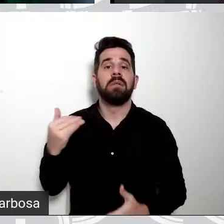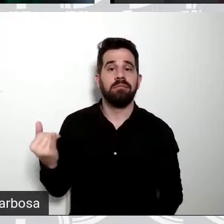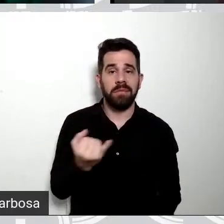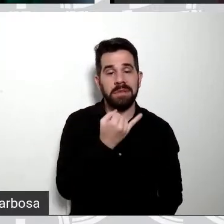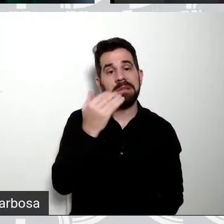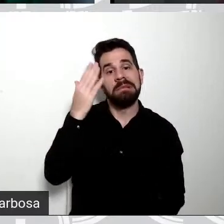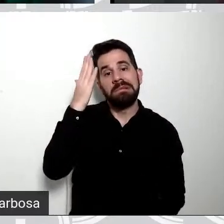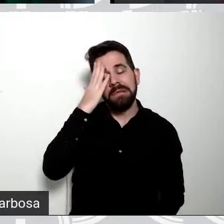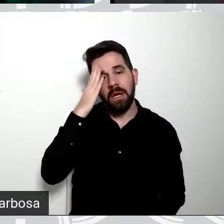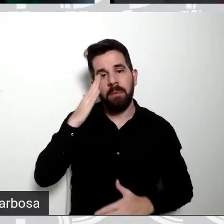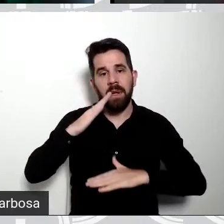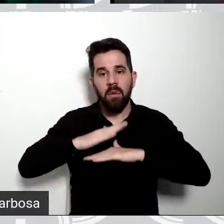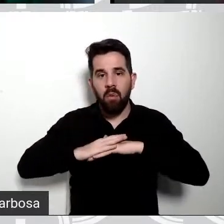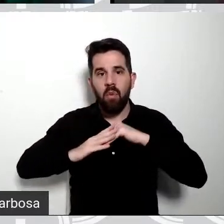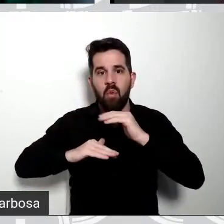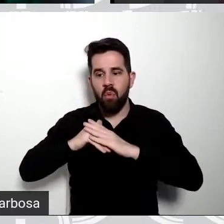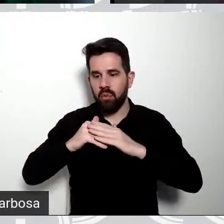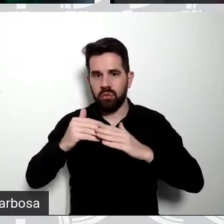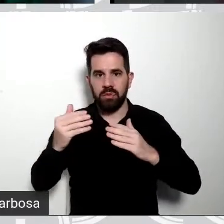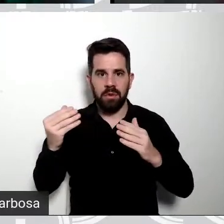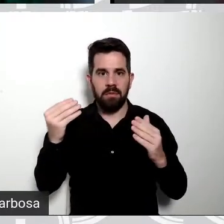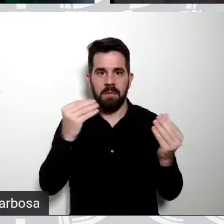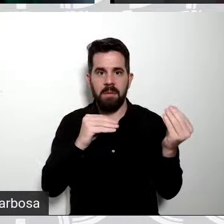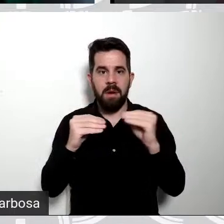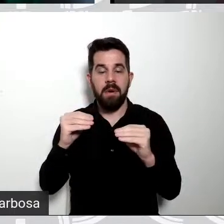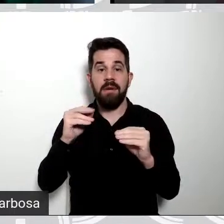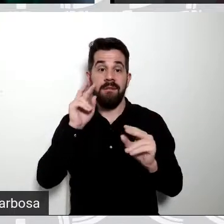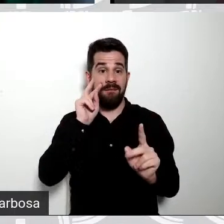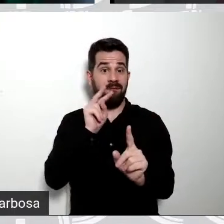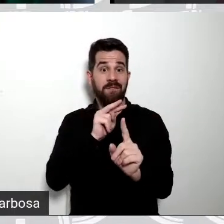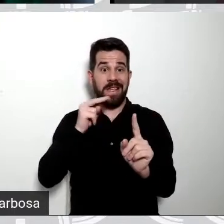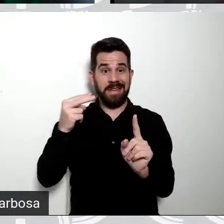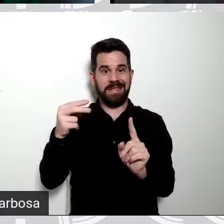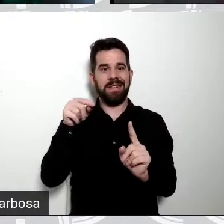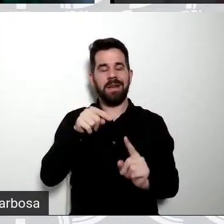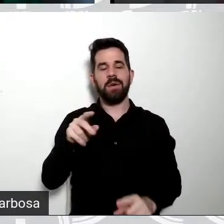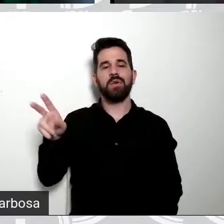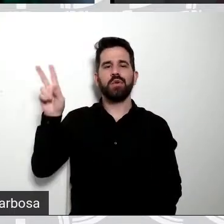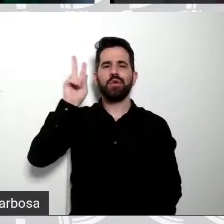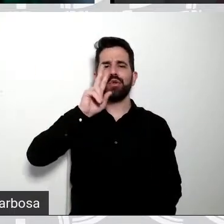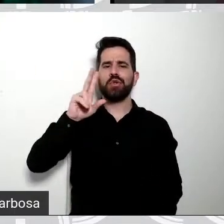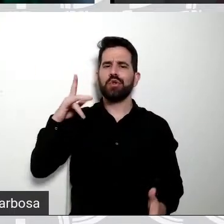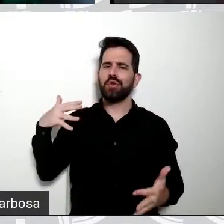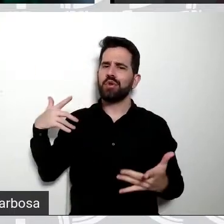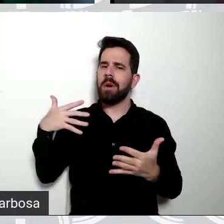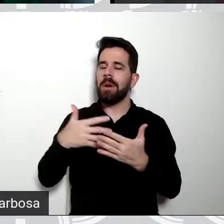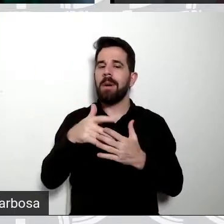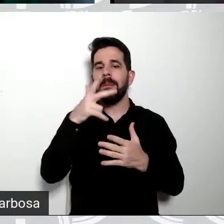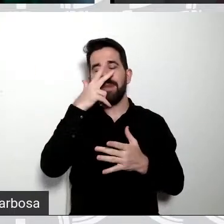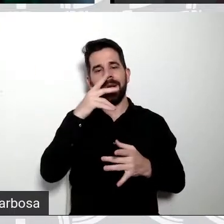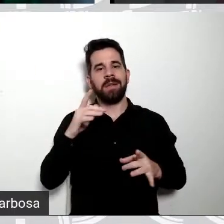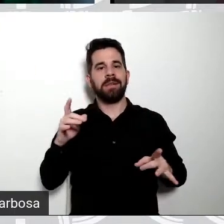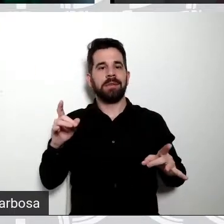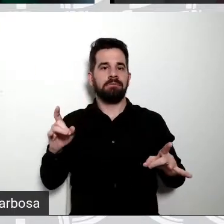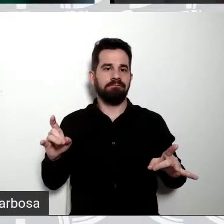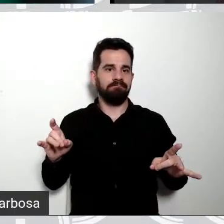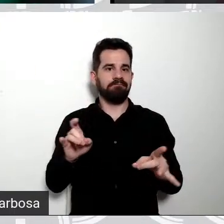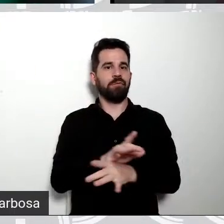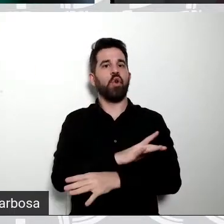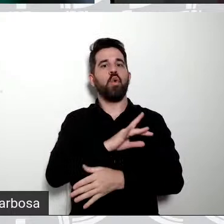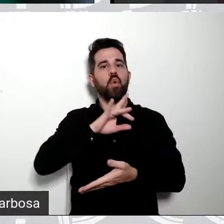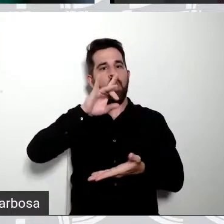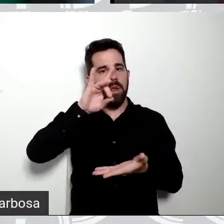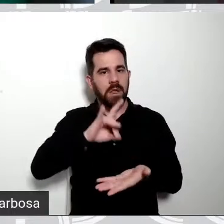de uma visada historiográfica mais honesta, digamos assim, por falta de